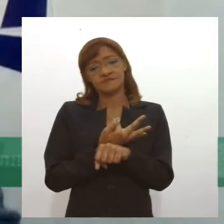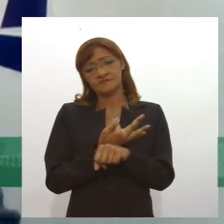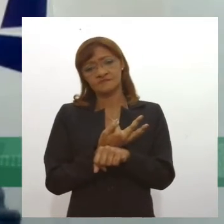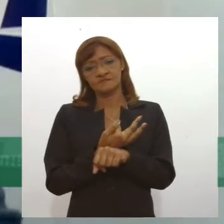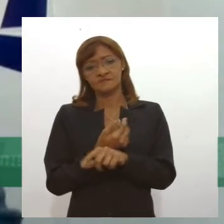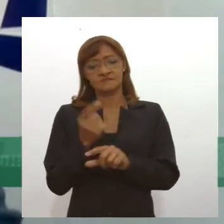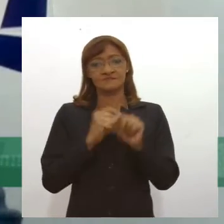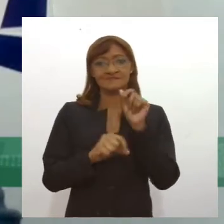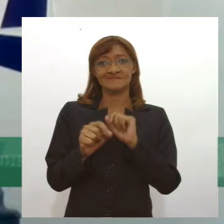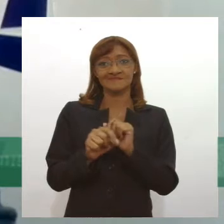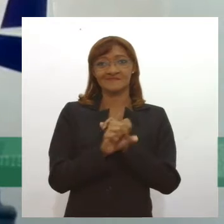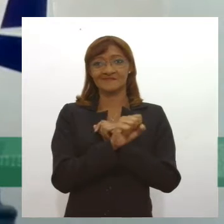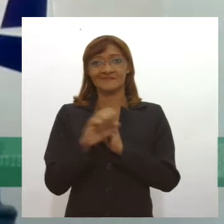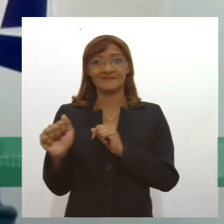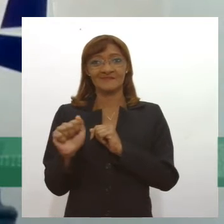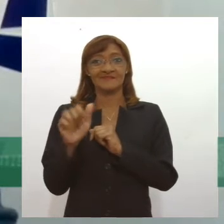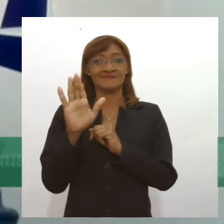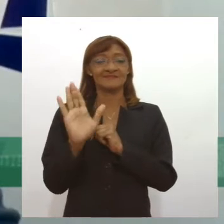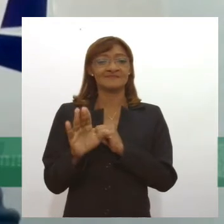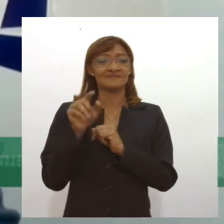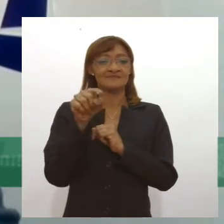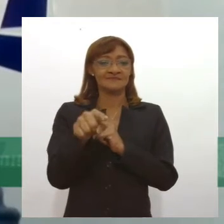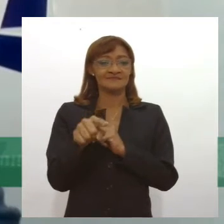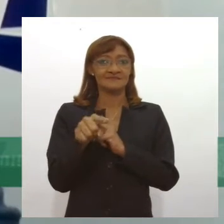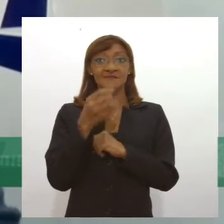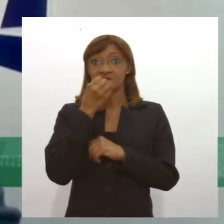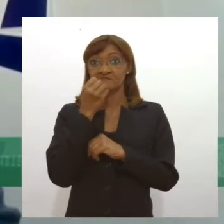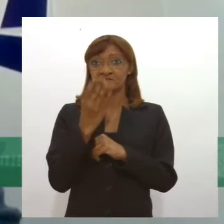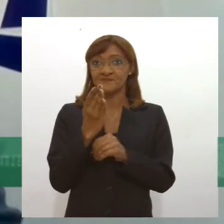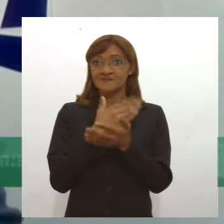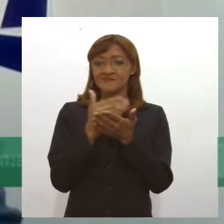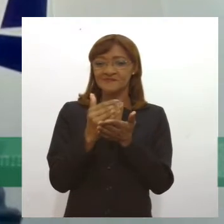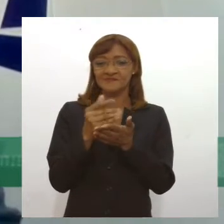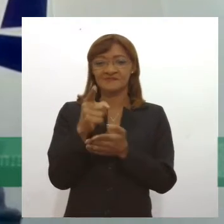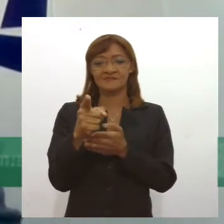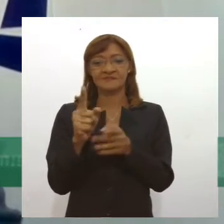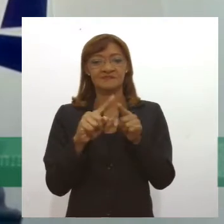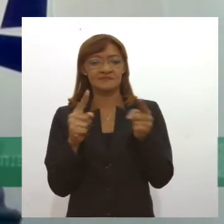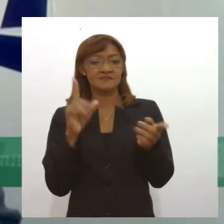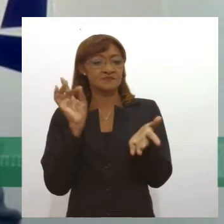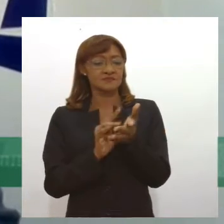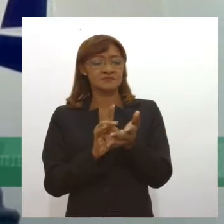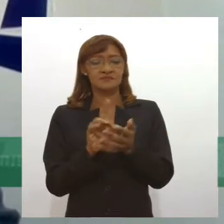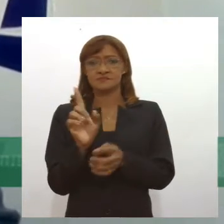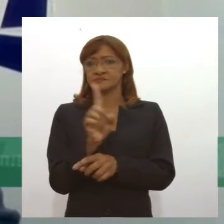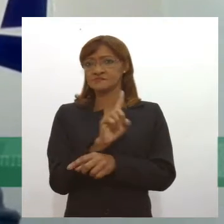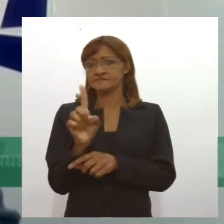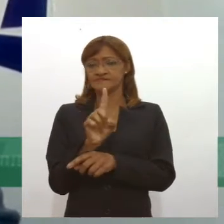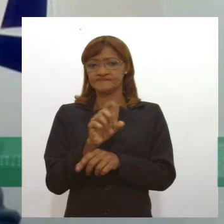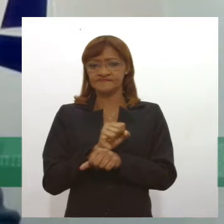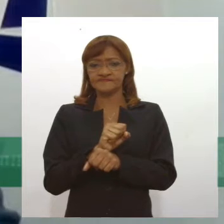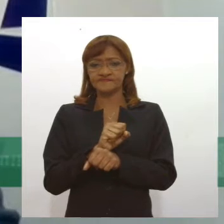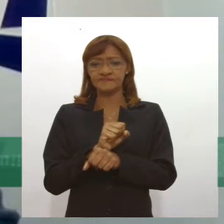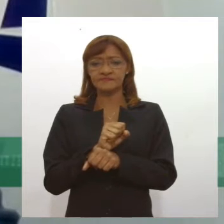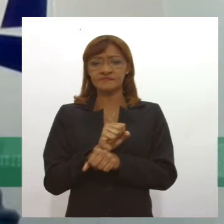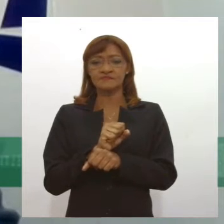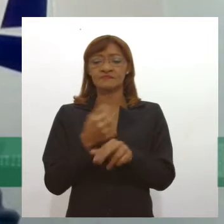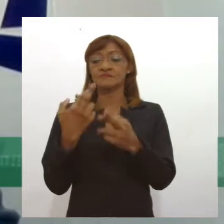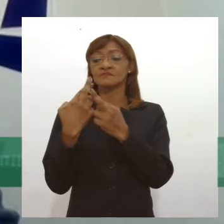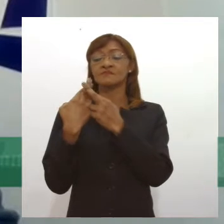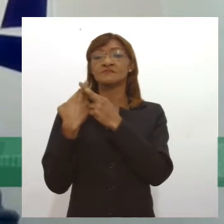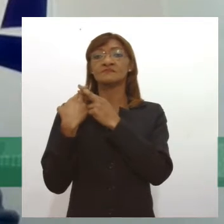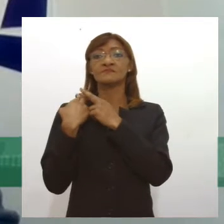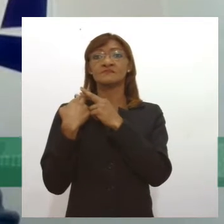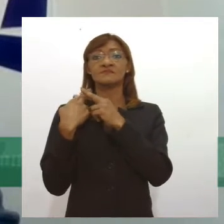SA, você é uma boa startup, né? Mas, na verdade, não seria isso uma responsabilidade inicial